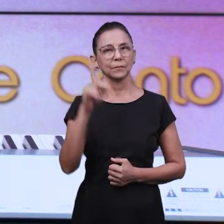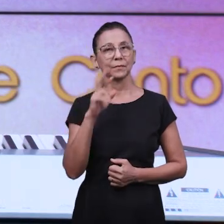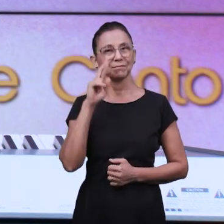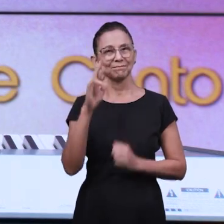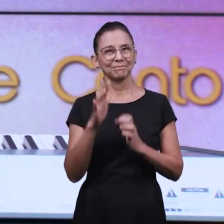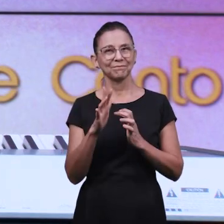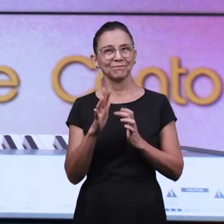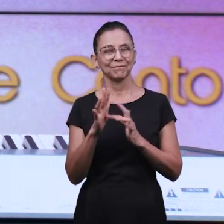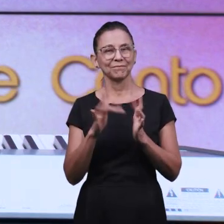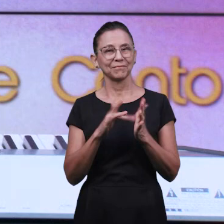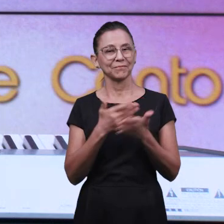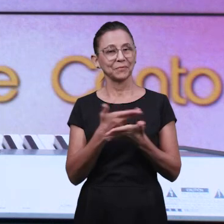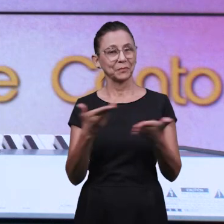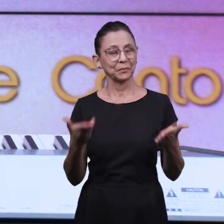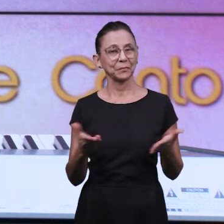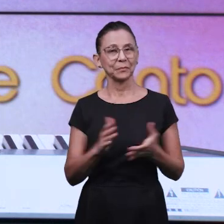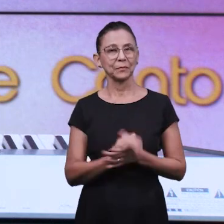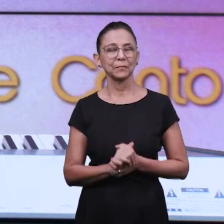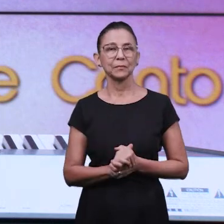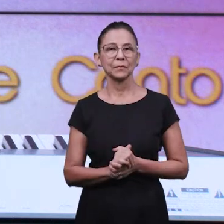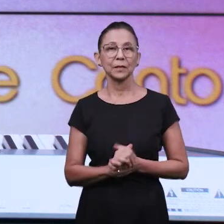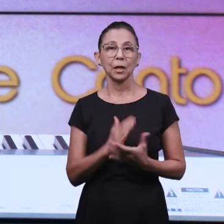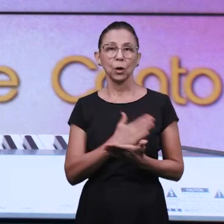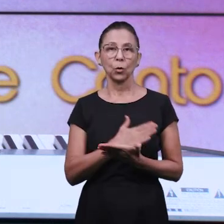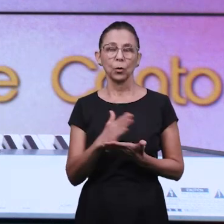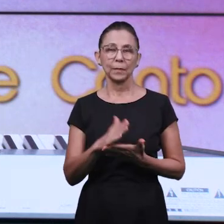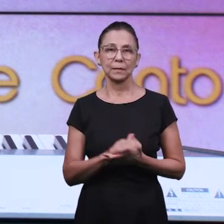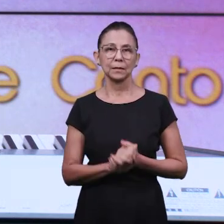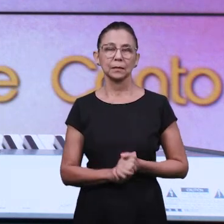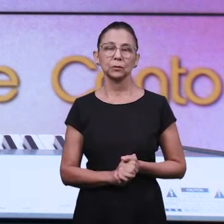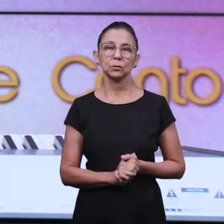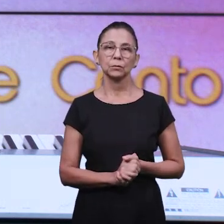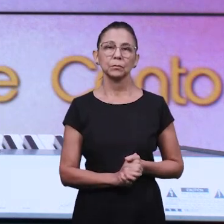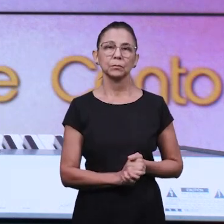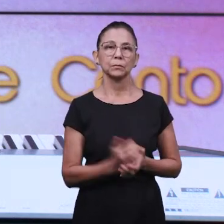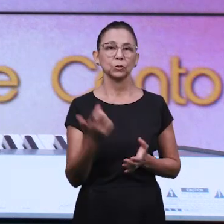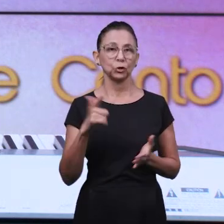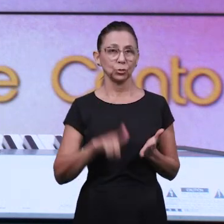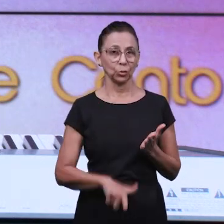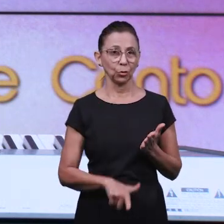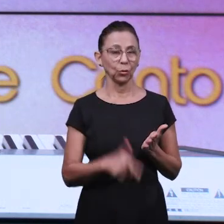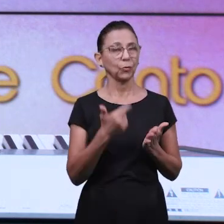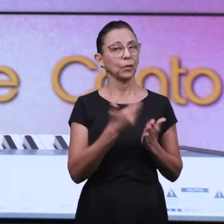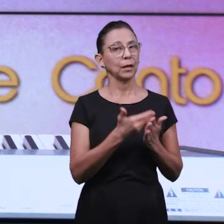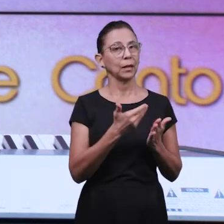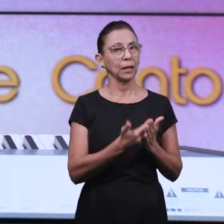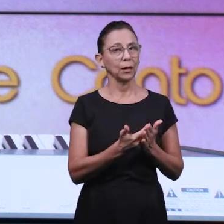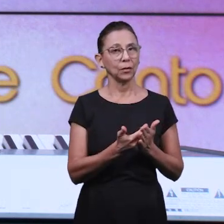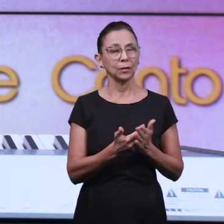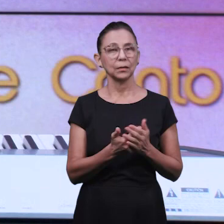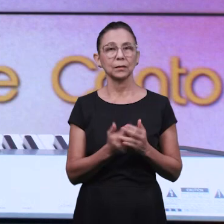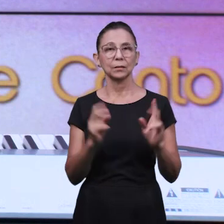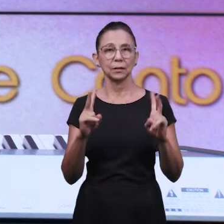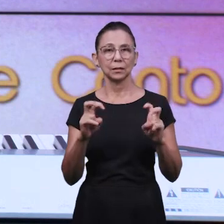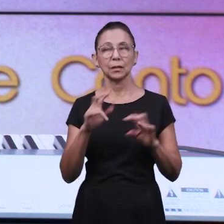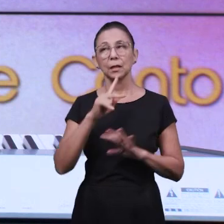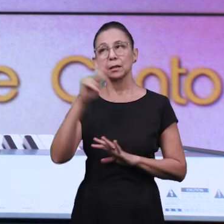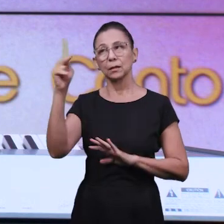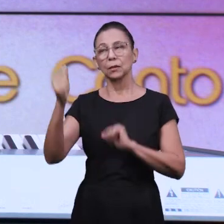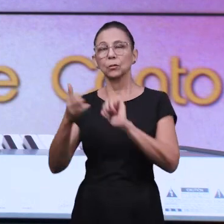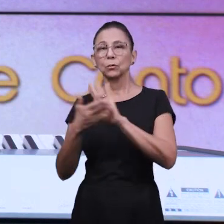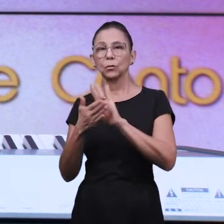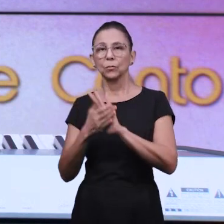A paz do Senhor, irmãos! Nós estamos começando mais uma aula do nosso programa Pra Teu Louvor. Essa